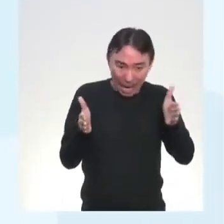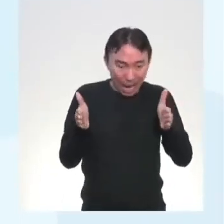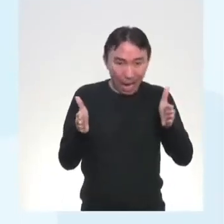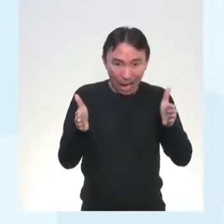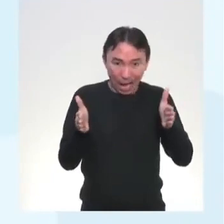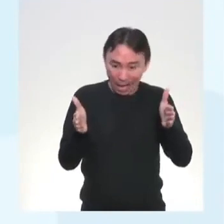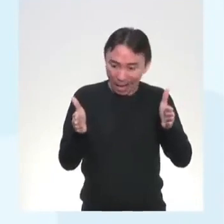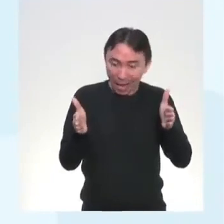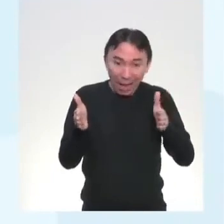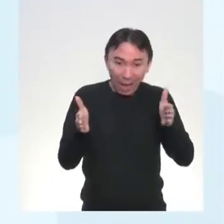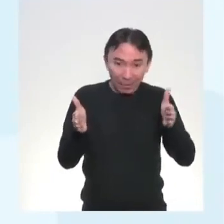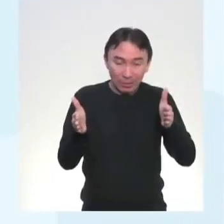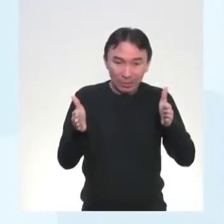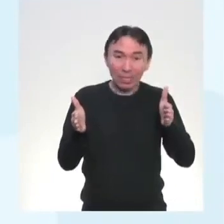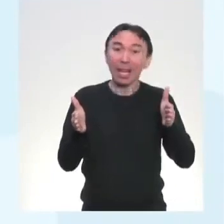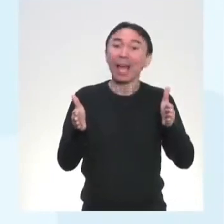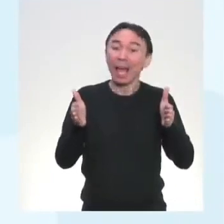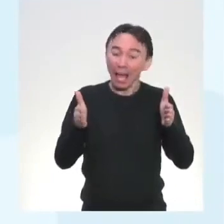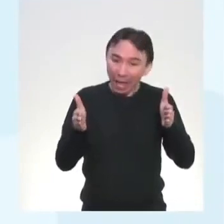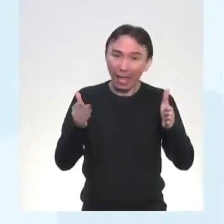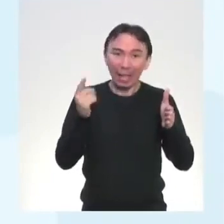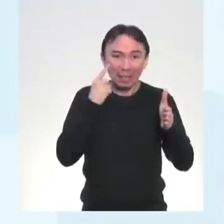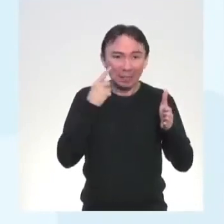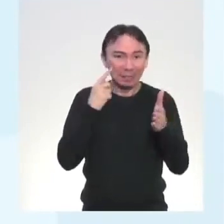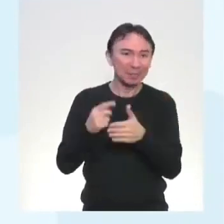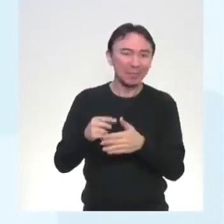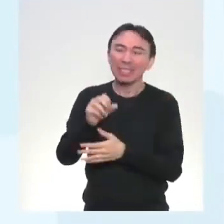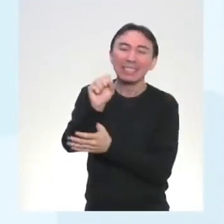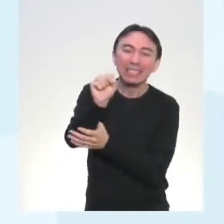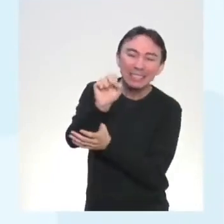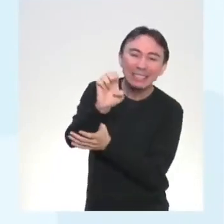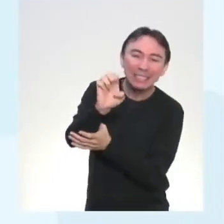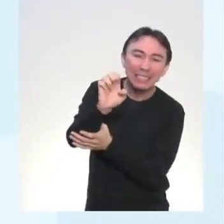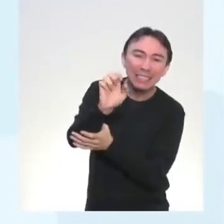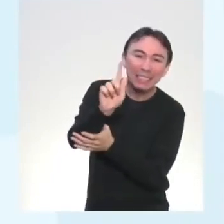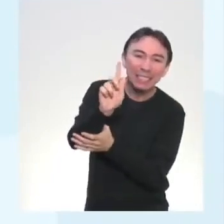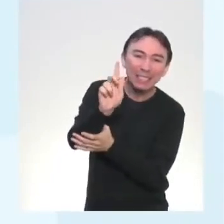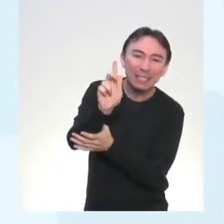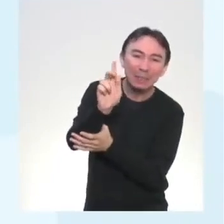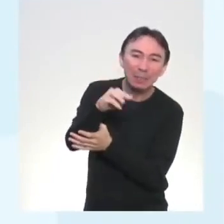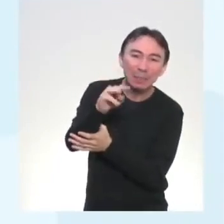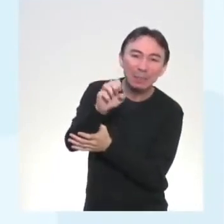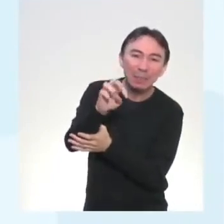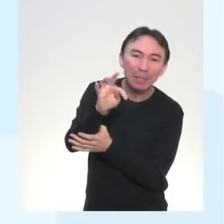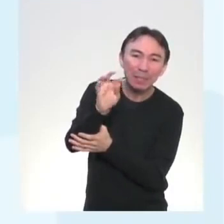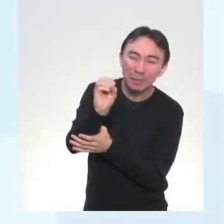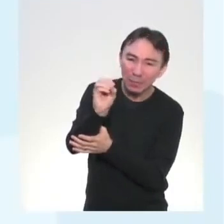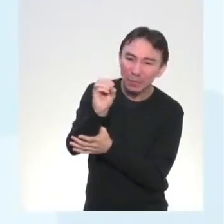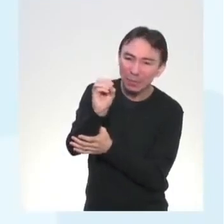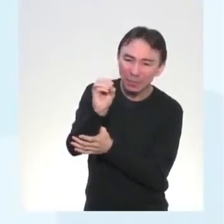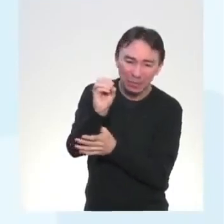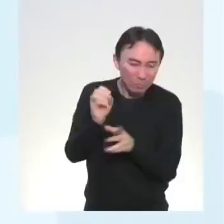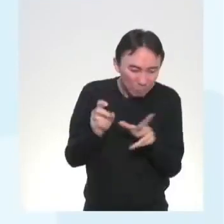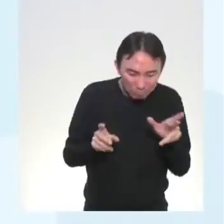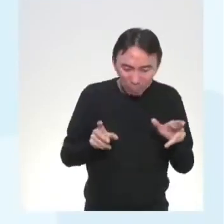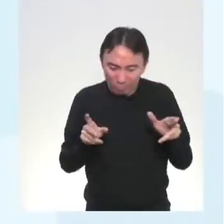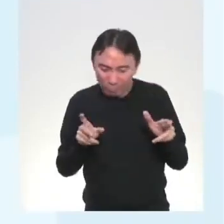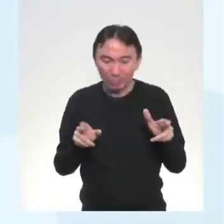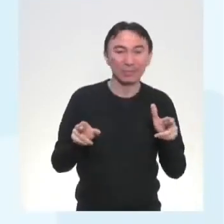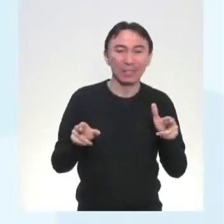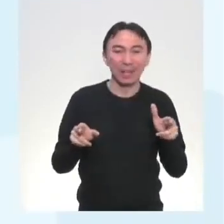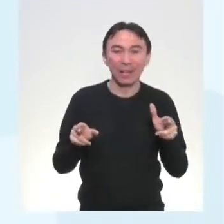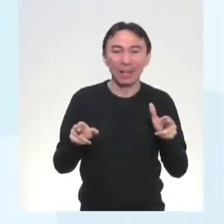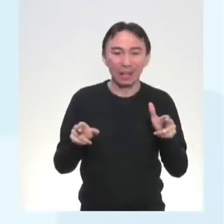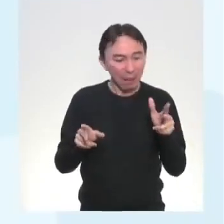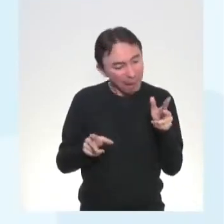tracinhos, é o que nós chamamos de segmento de reta, né? É um teco da reta, né? Um teco, né? Faz tempo que não usa esse termo, né? Mas